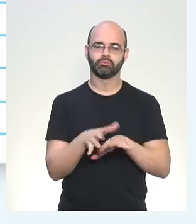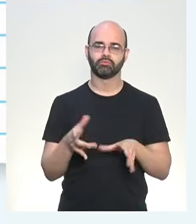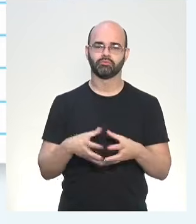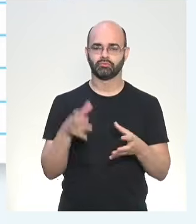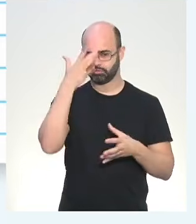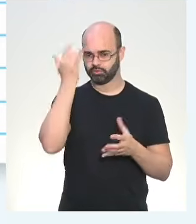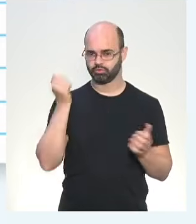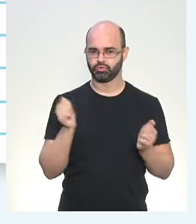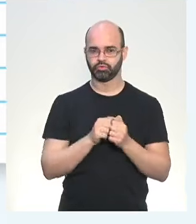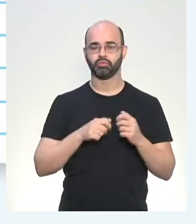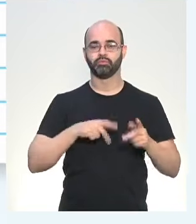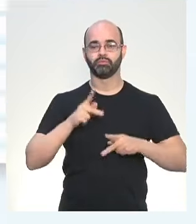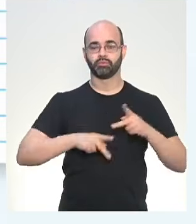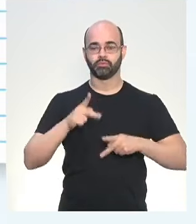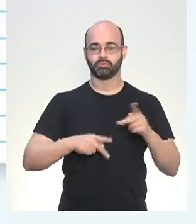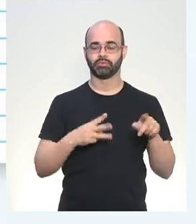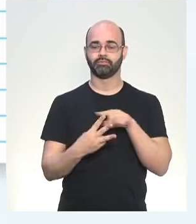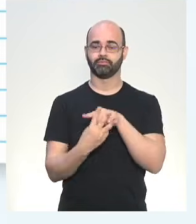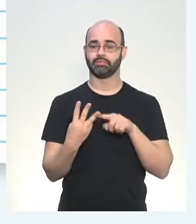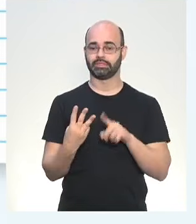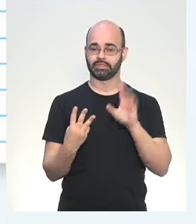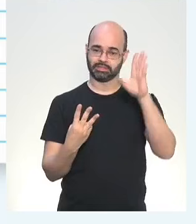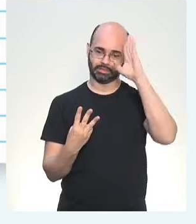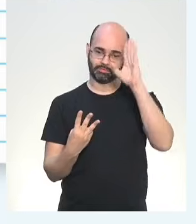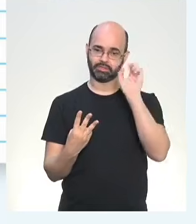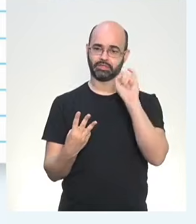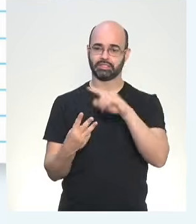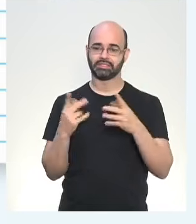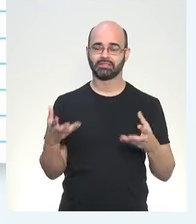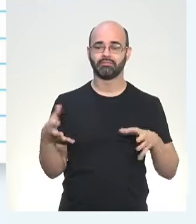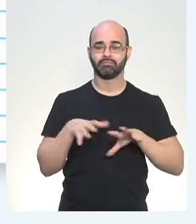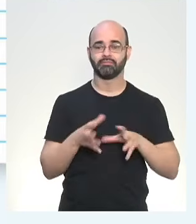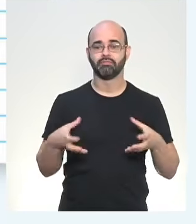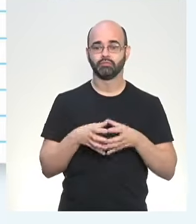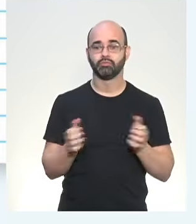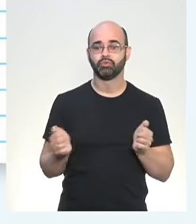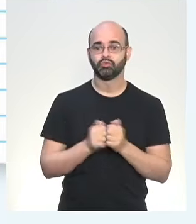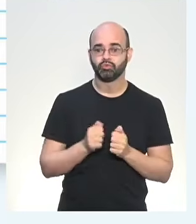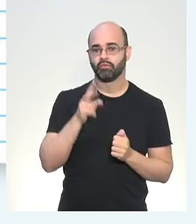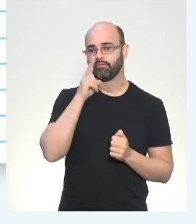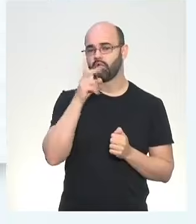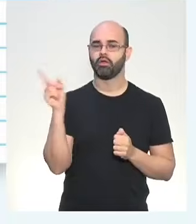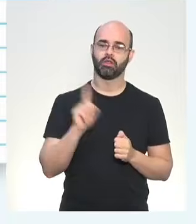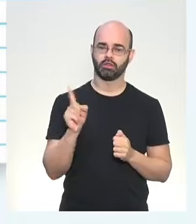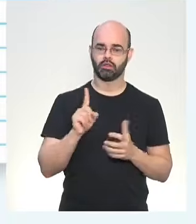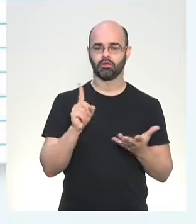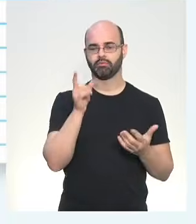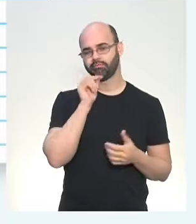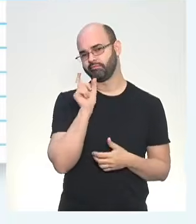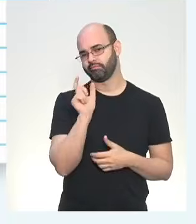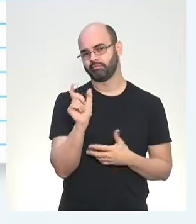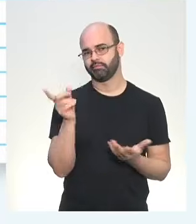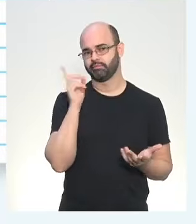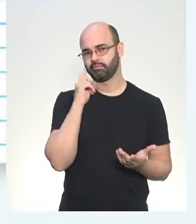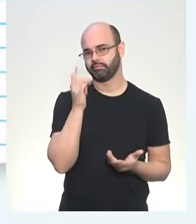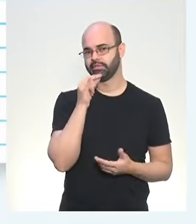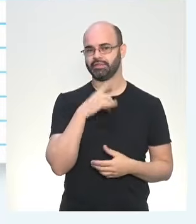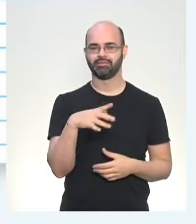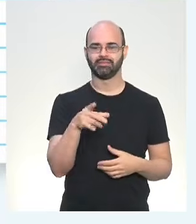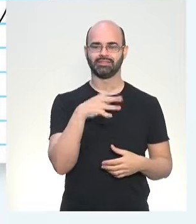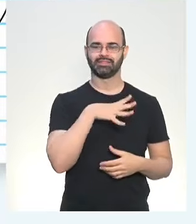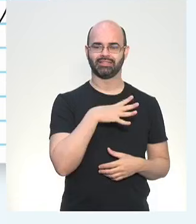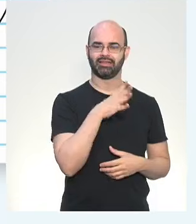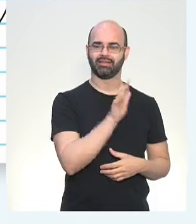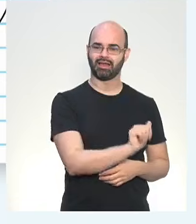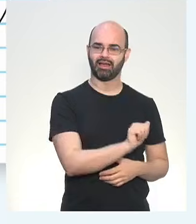populacional. Há 3 critérios para verificar se a integração é forte ou não. Utilizaremos como exemplo uma cidade A